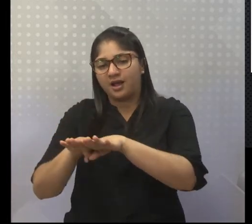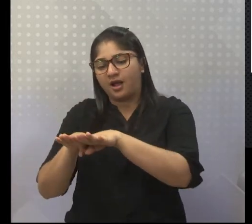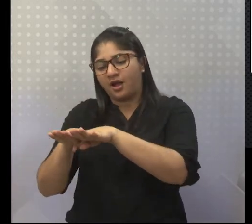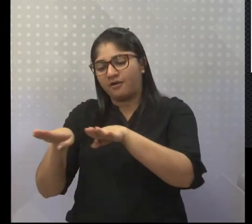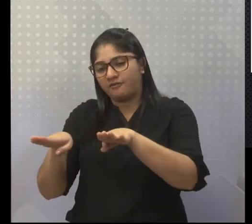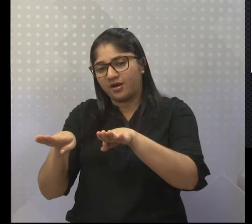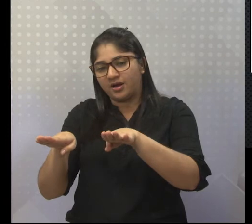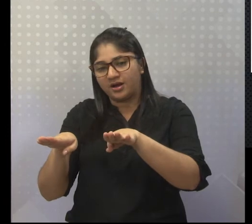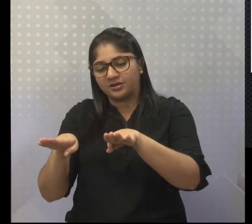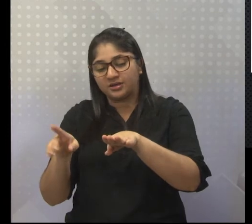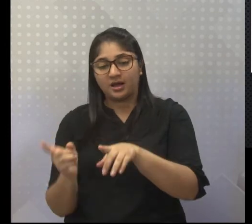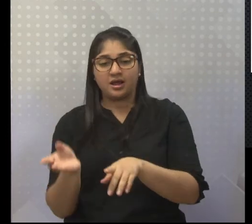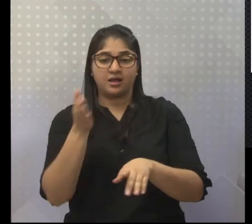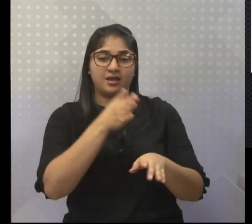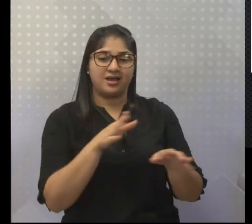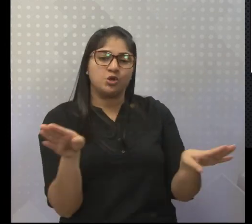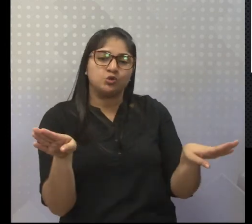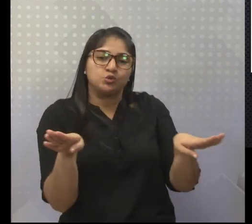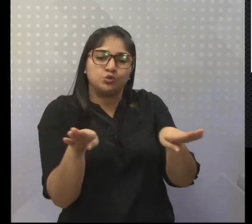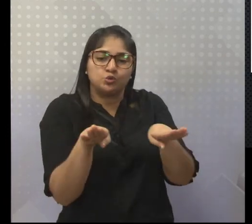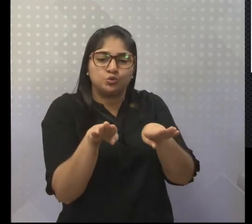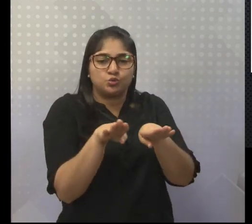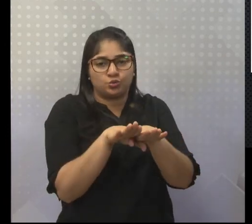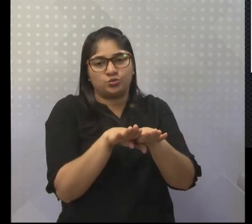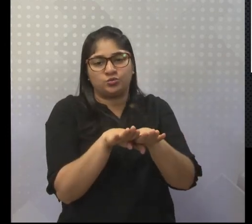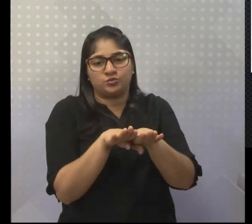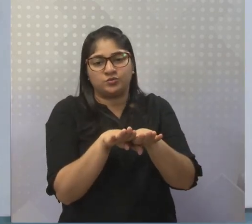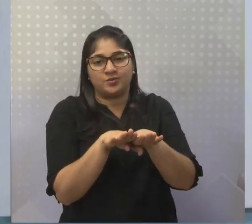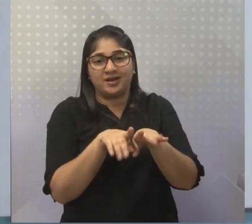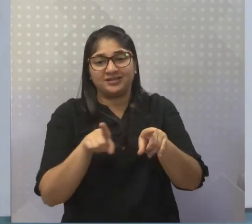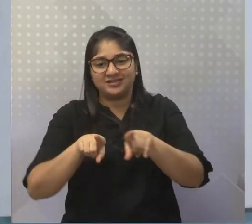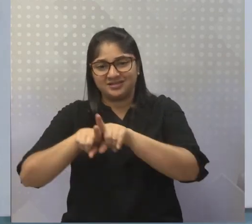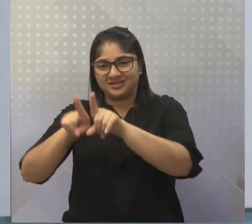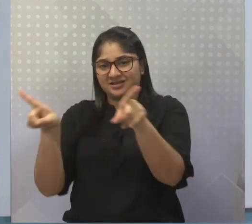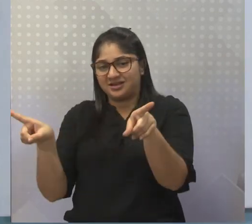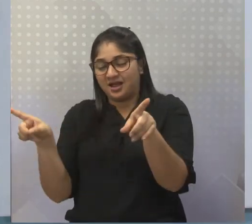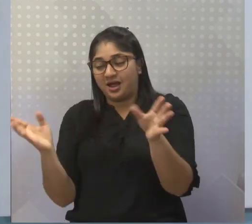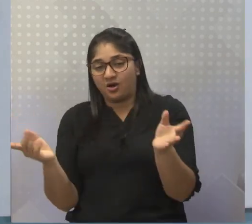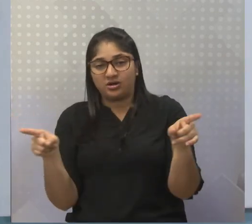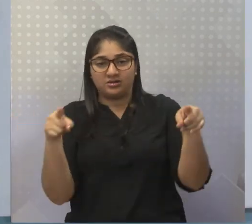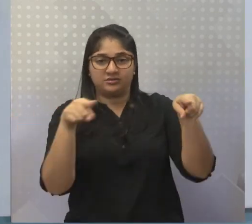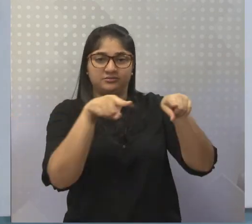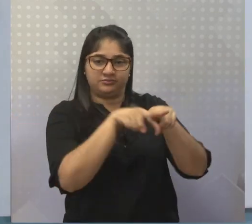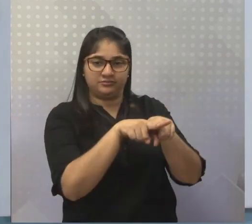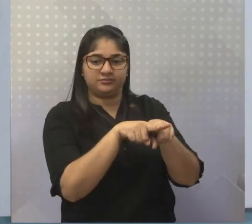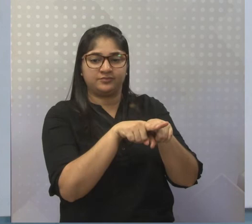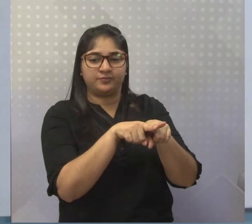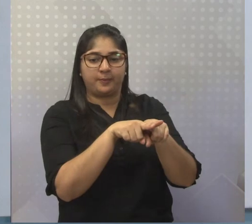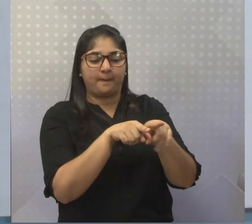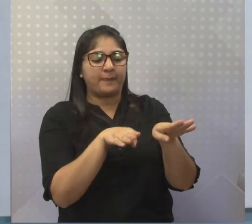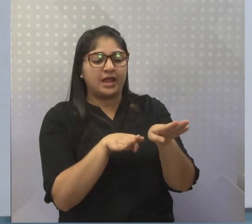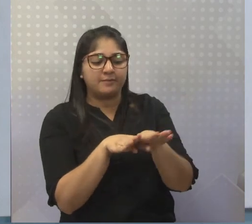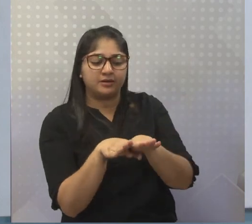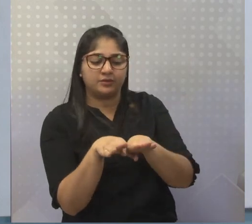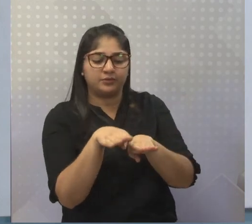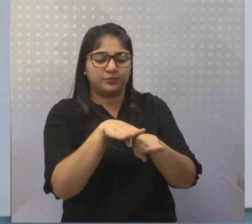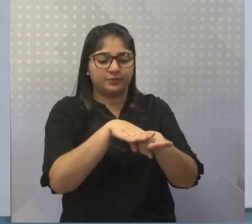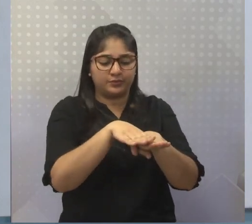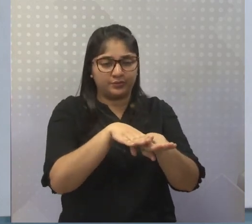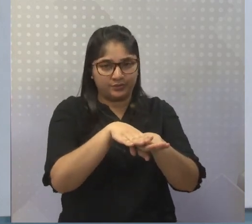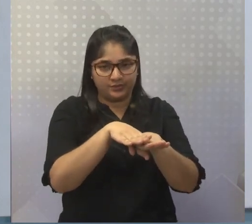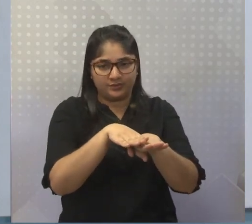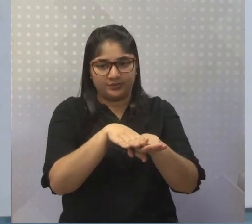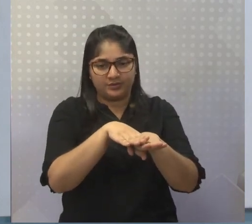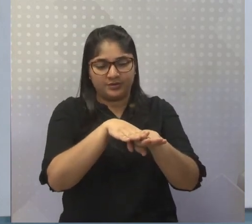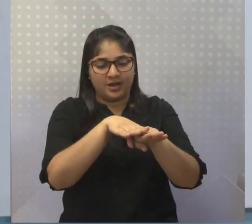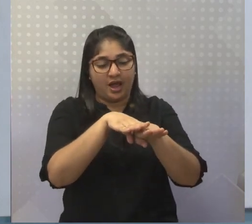do outro lado então se encontra ano que é o movimento convergente e aí uma placa vai ficar sobre a outra a placa que